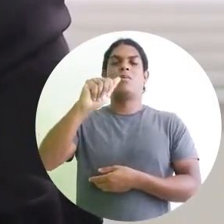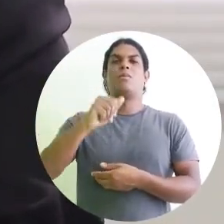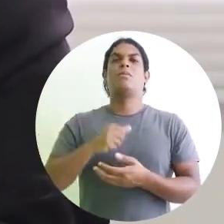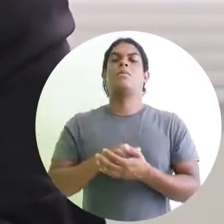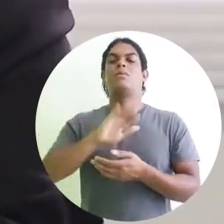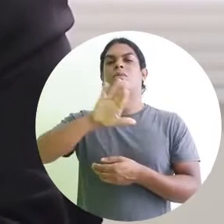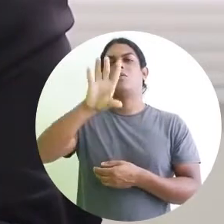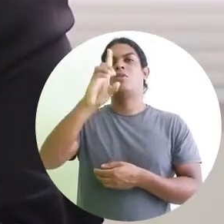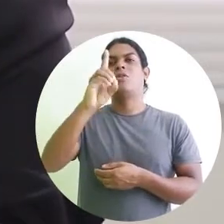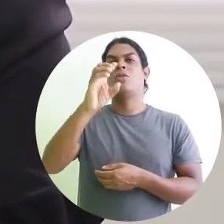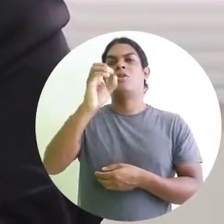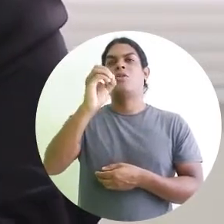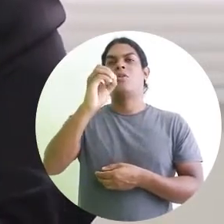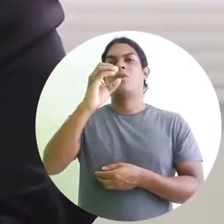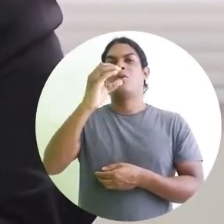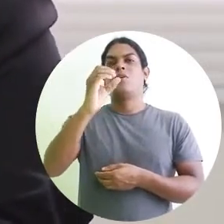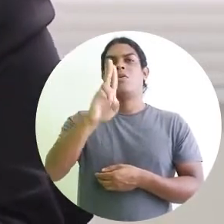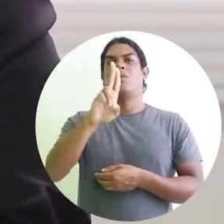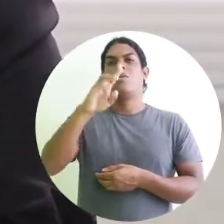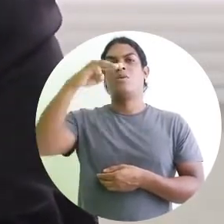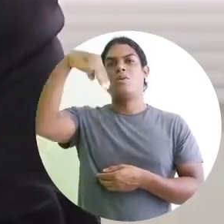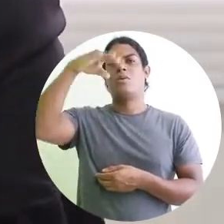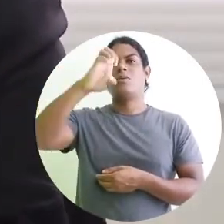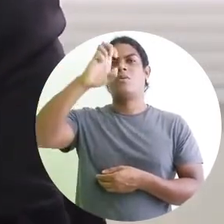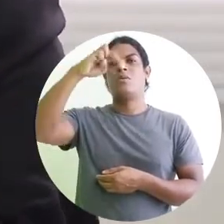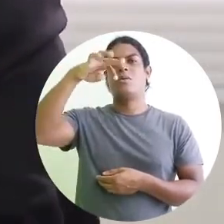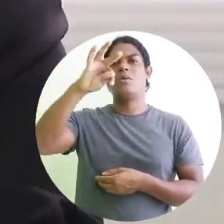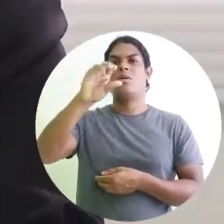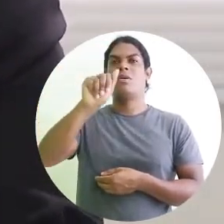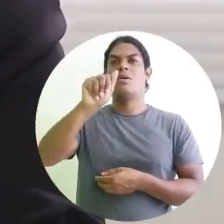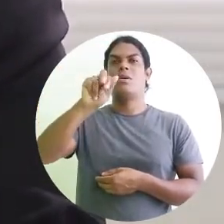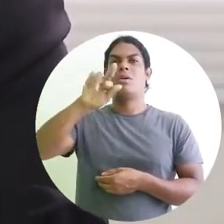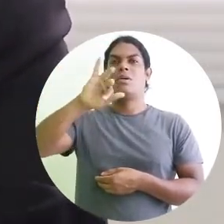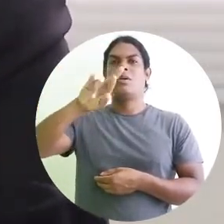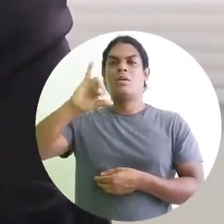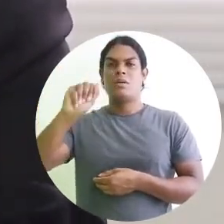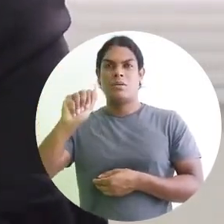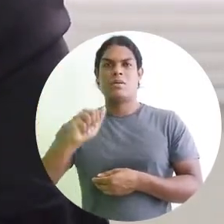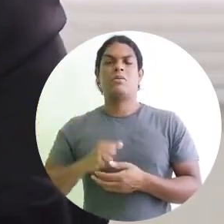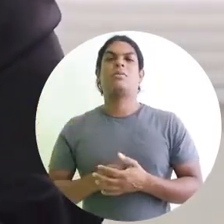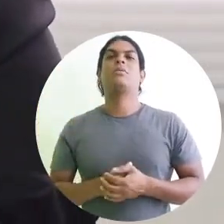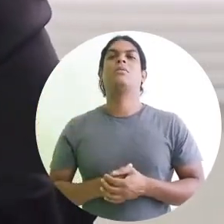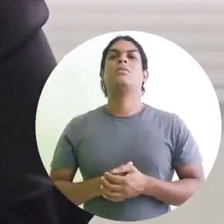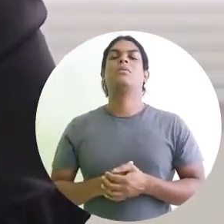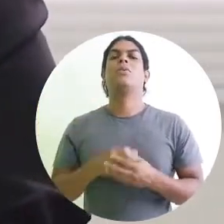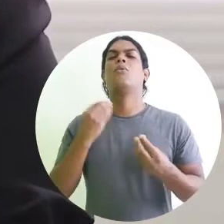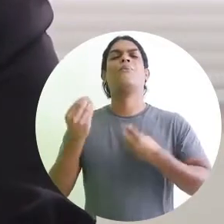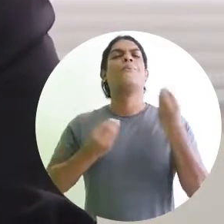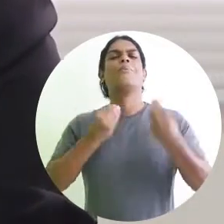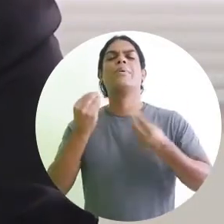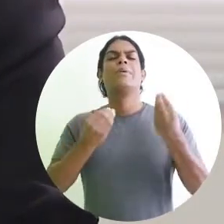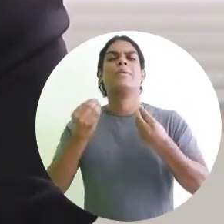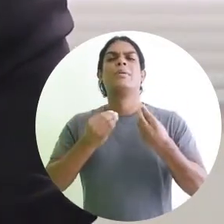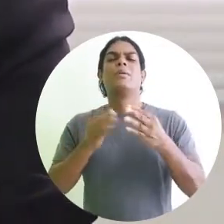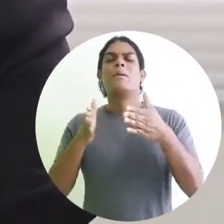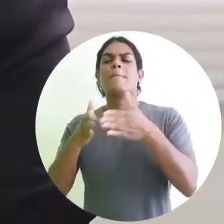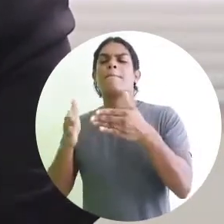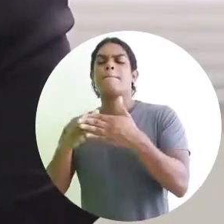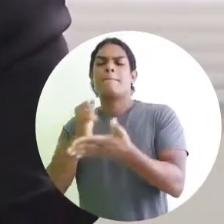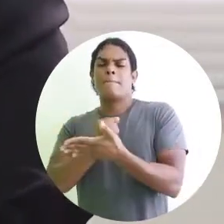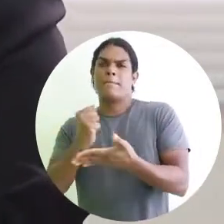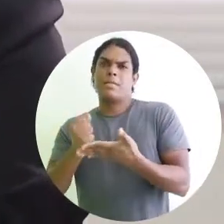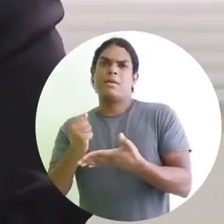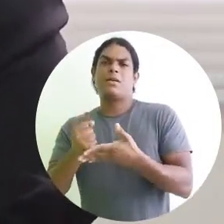só através depois que receber a documentação. Como funciona isso? É uma cobrança através de documento. Para que